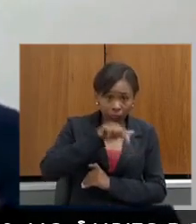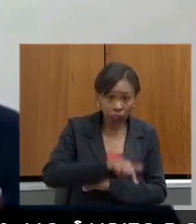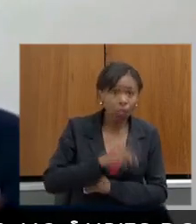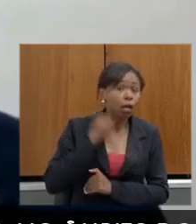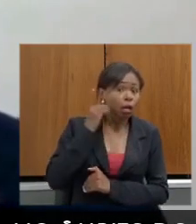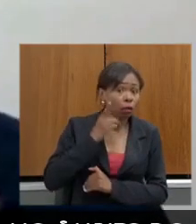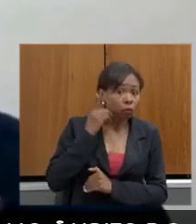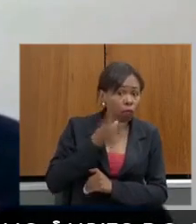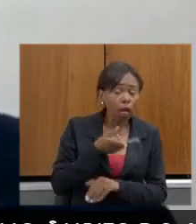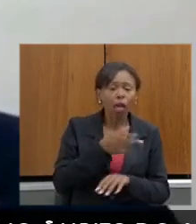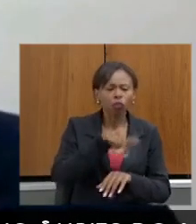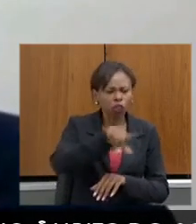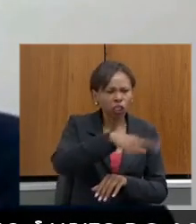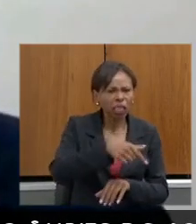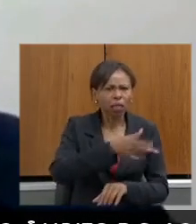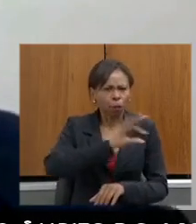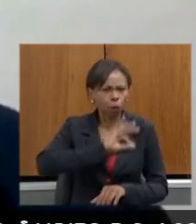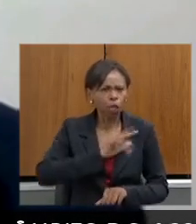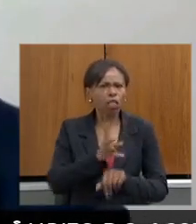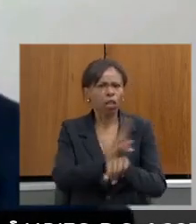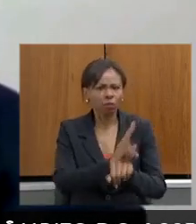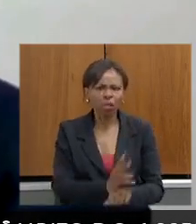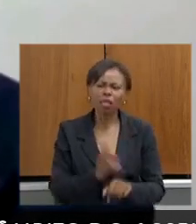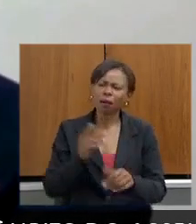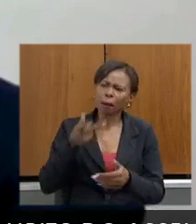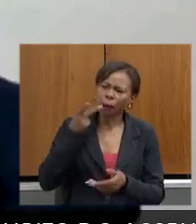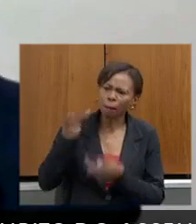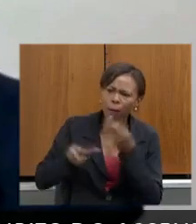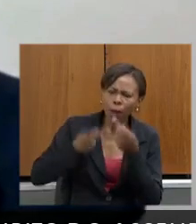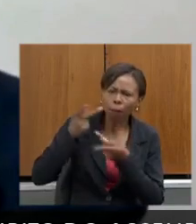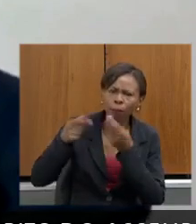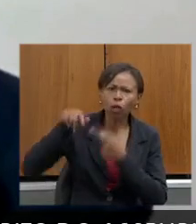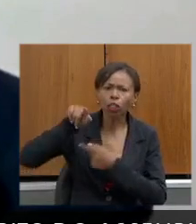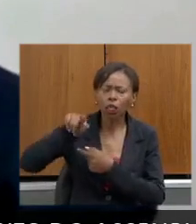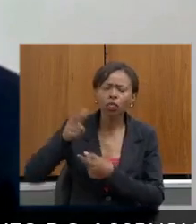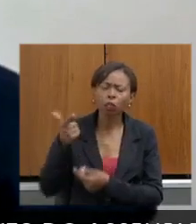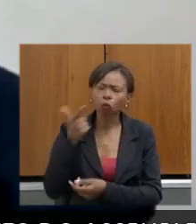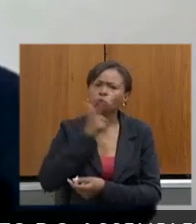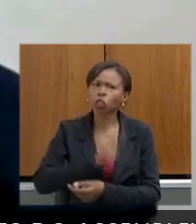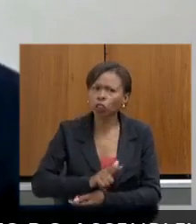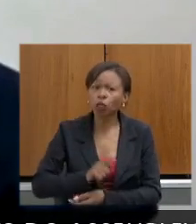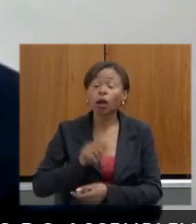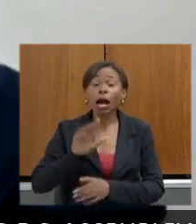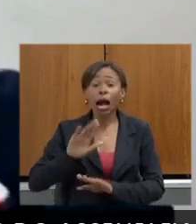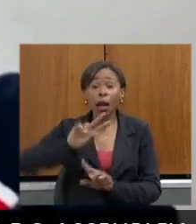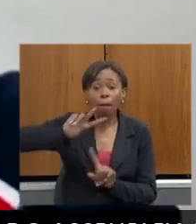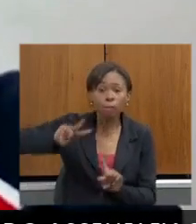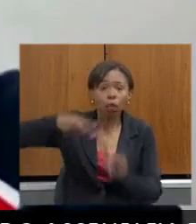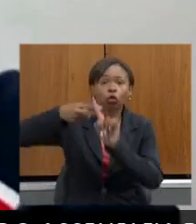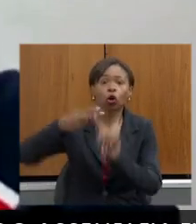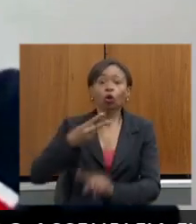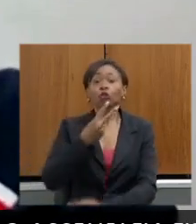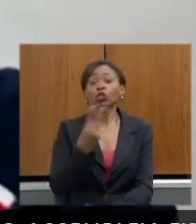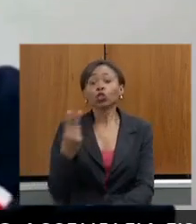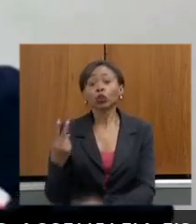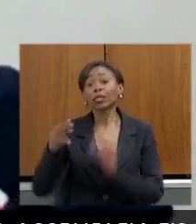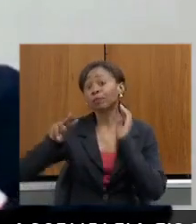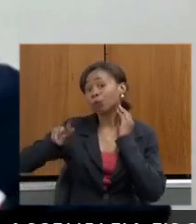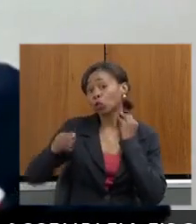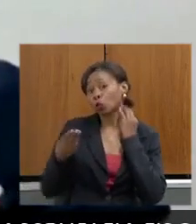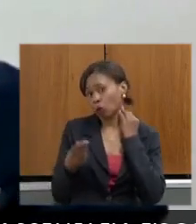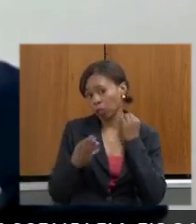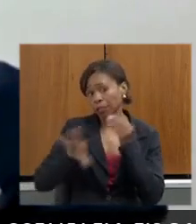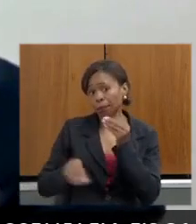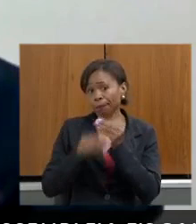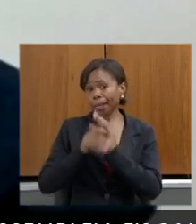estavam na chefia foram para Belo Horizonte passamos realmente para 22 milhões só de emenda de madrugada